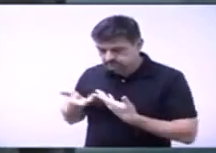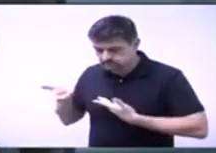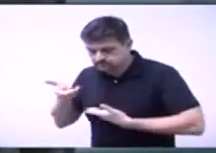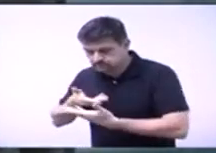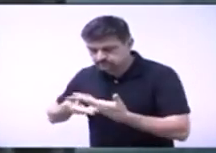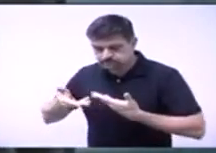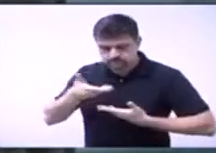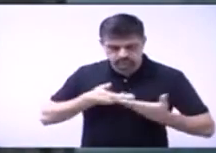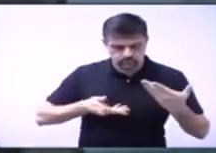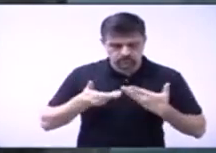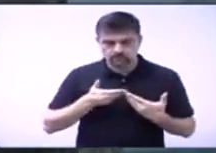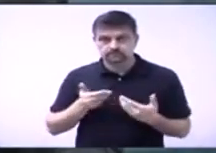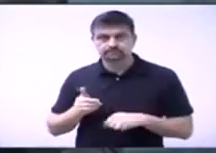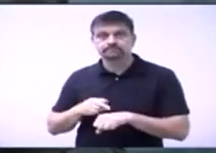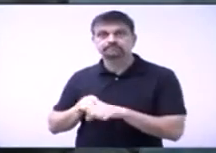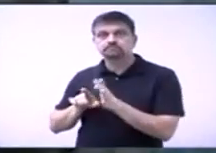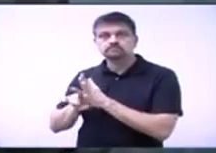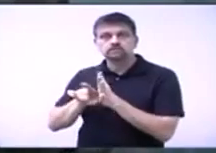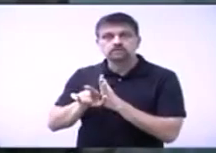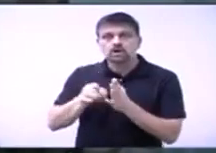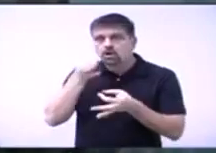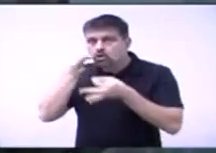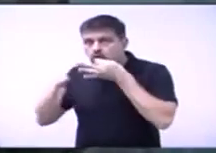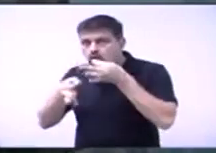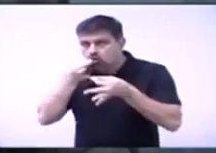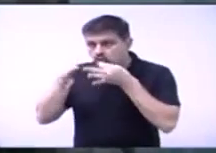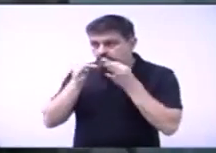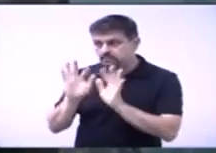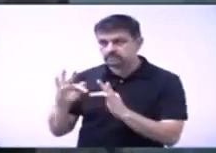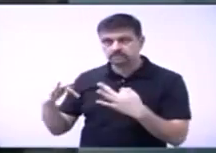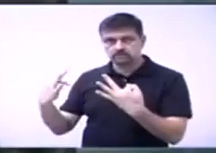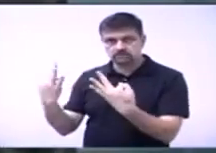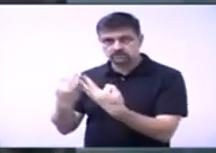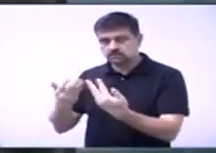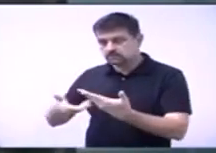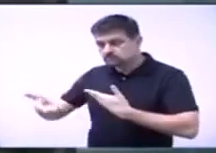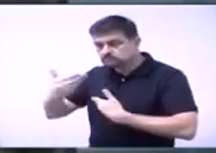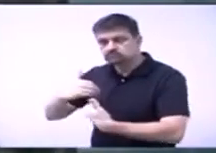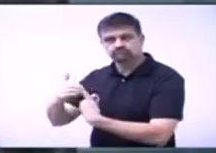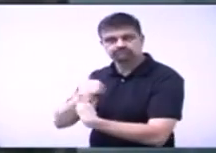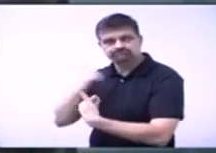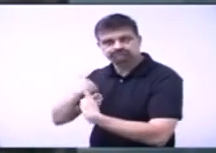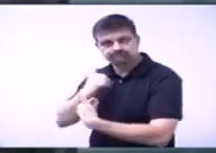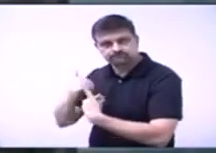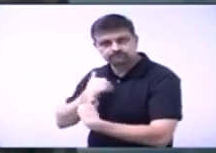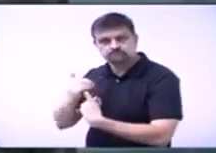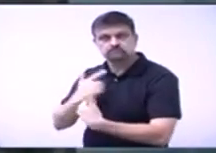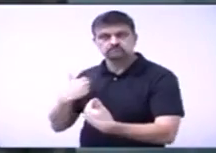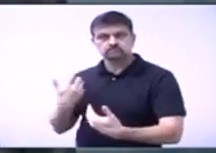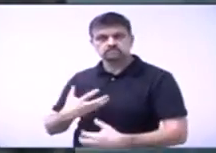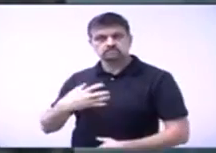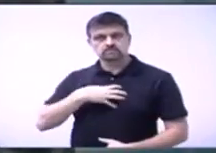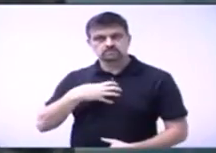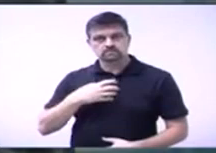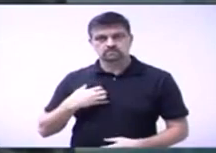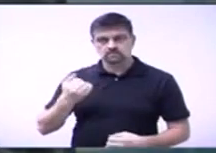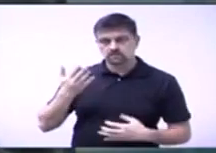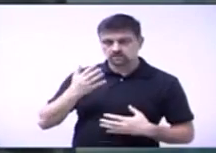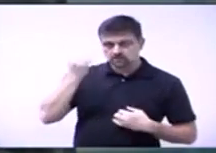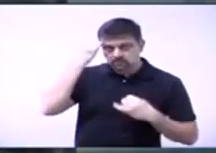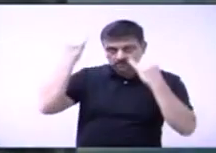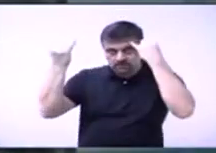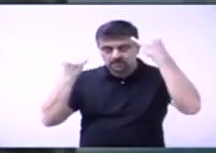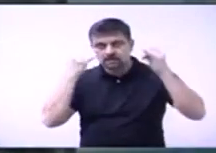pelas pessoas mais próximas a mim, pelos meus familiares. De qualquer forma, os meus ideais, as